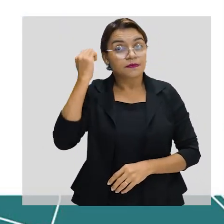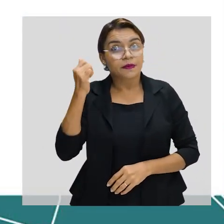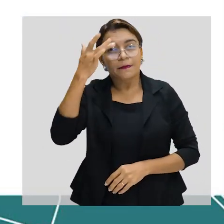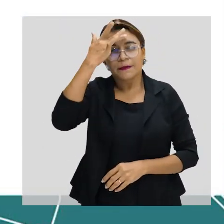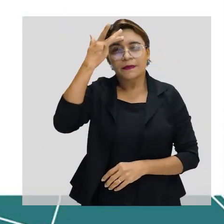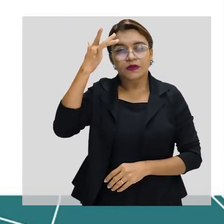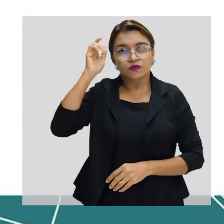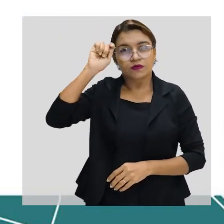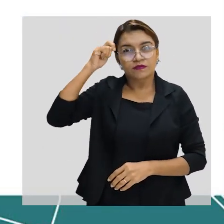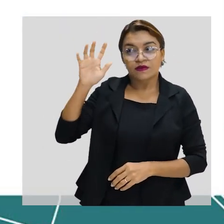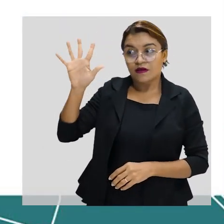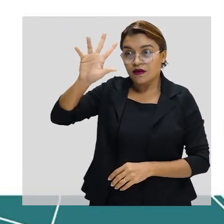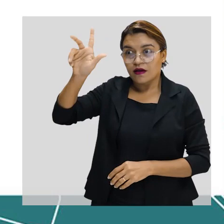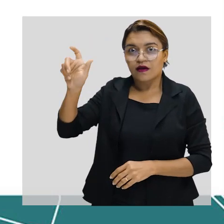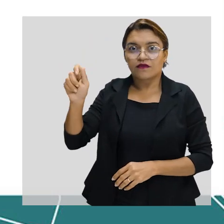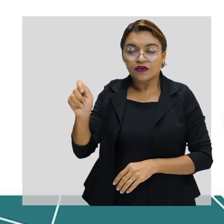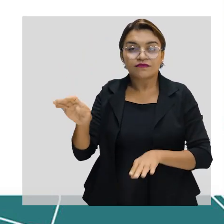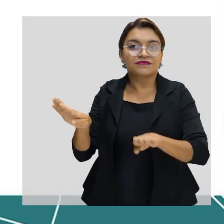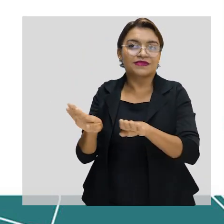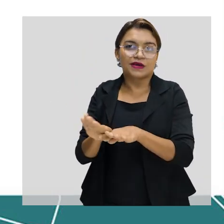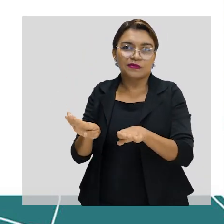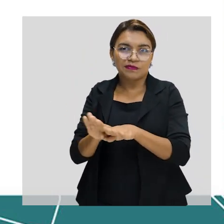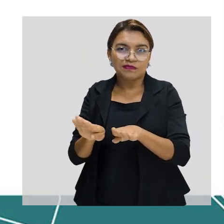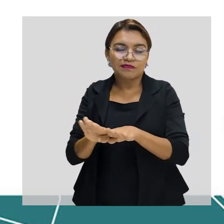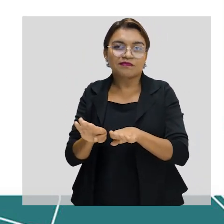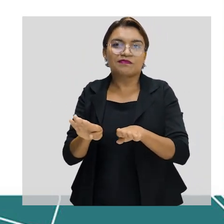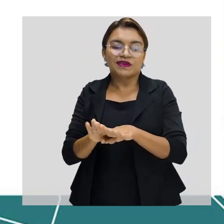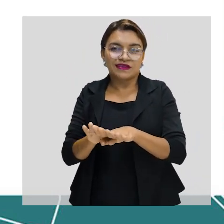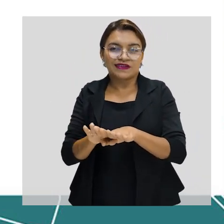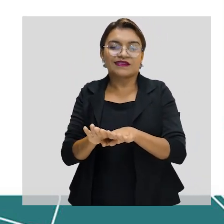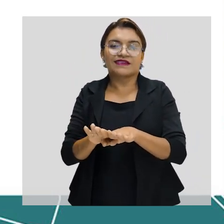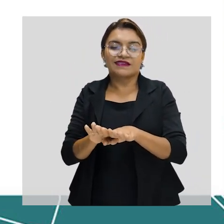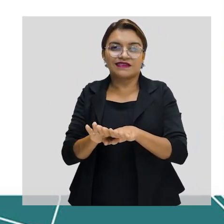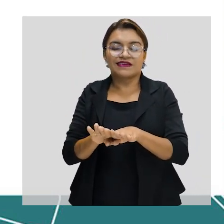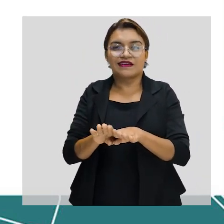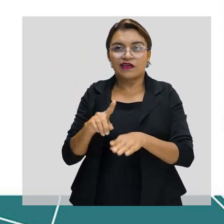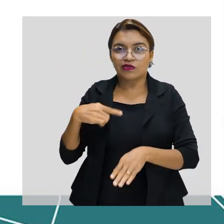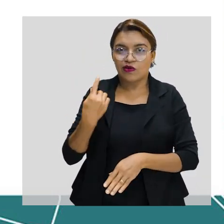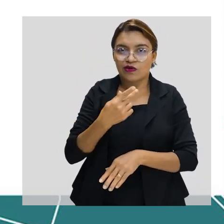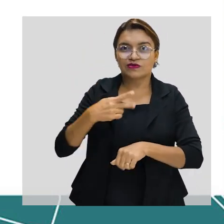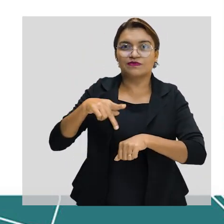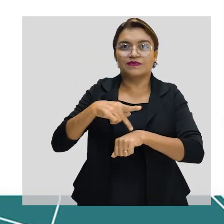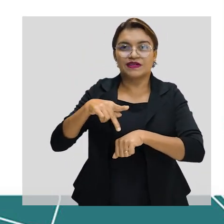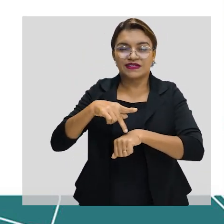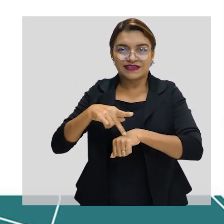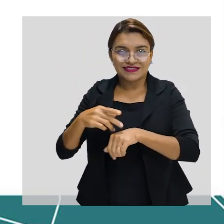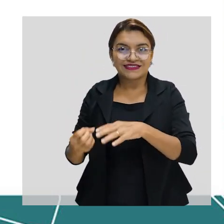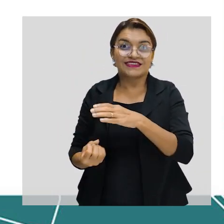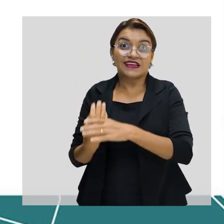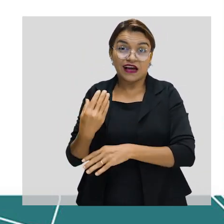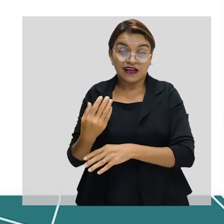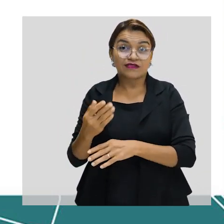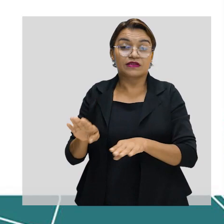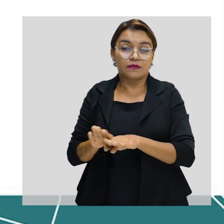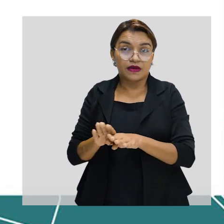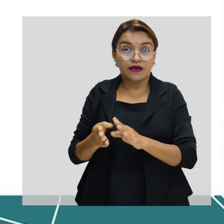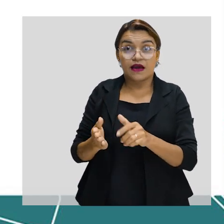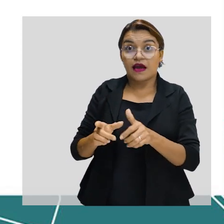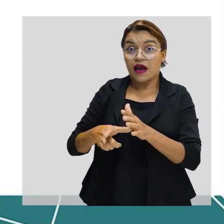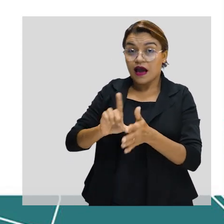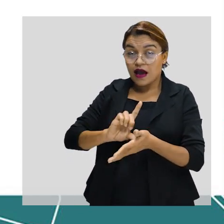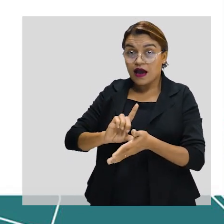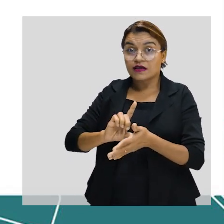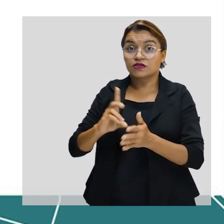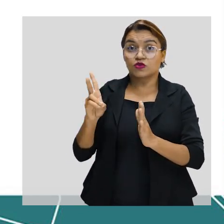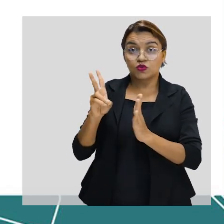também constituíram a nossa nação, né? Além dos índios que viviam aqui anteriormente à